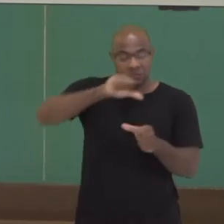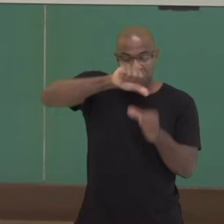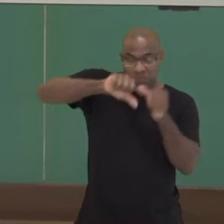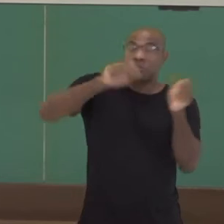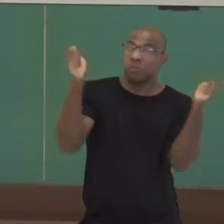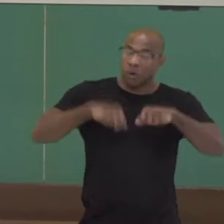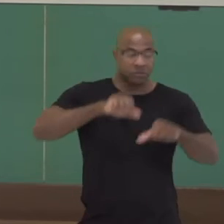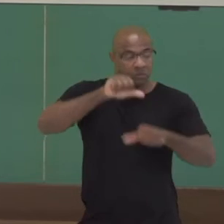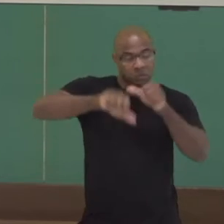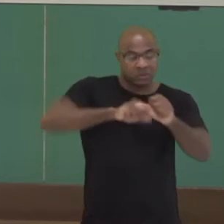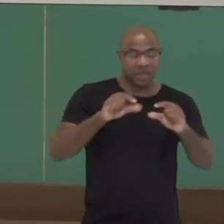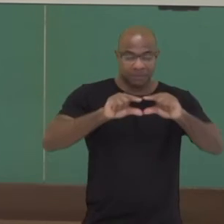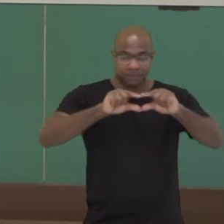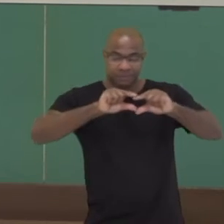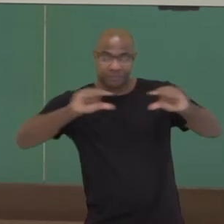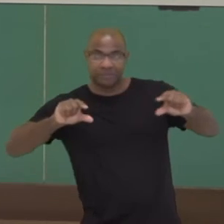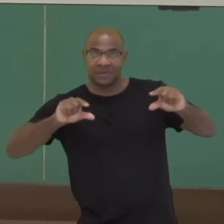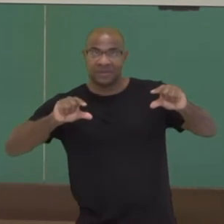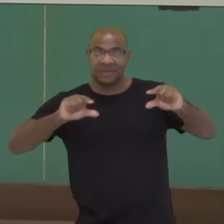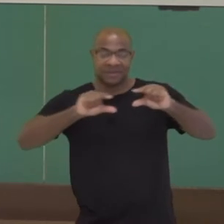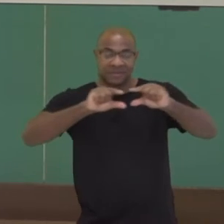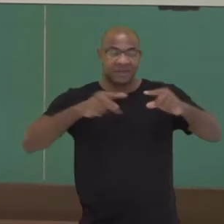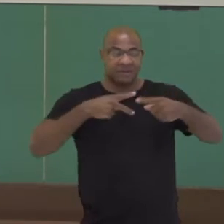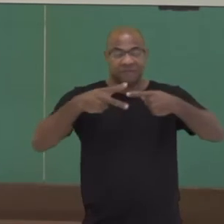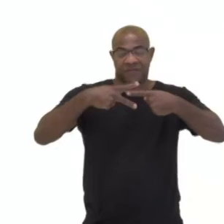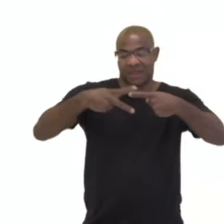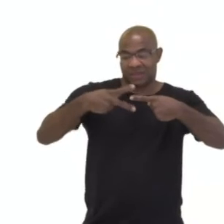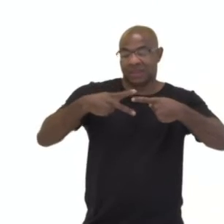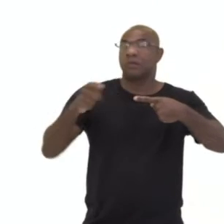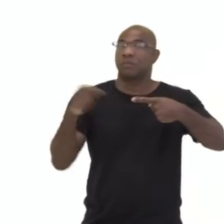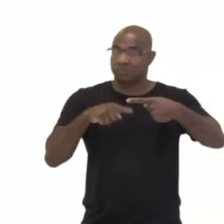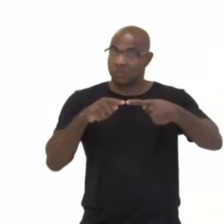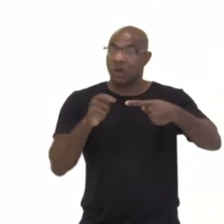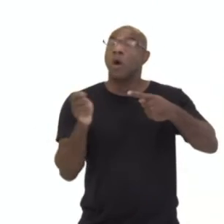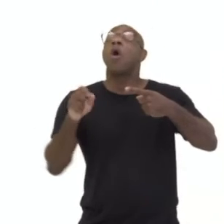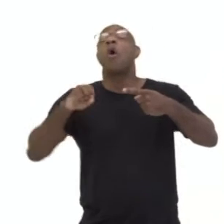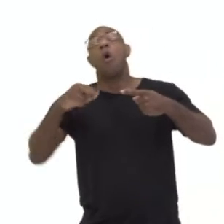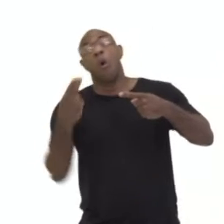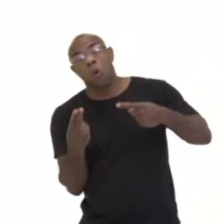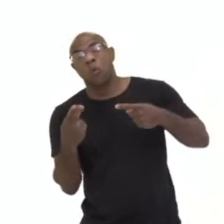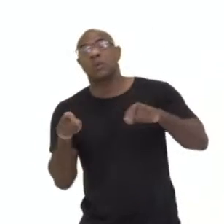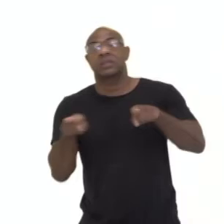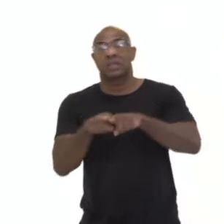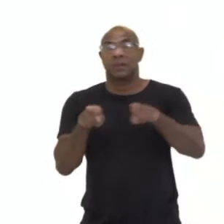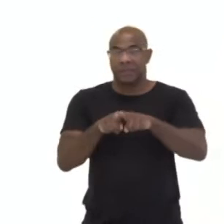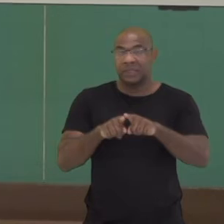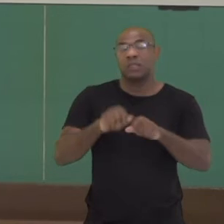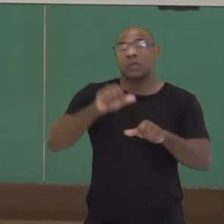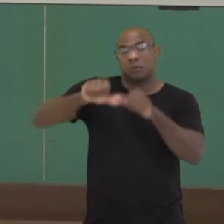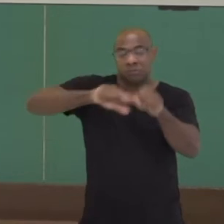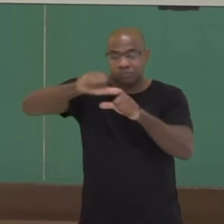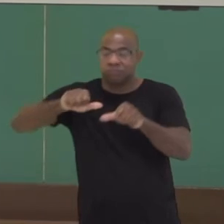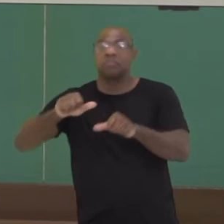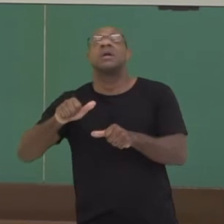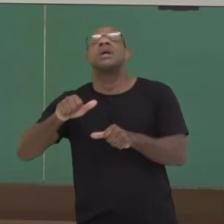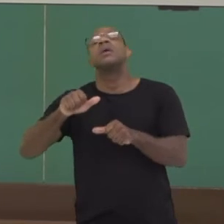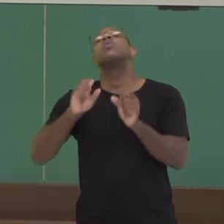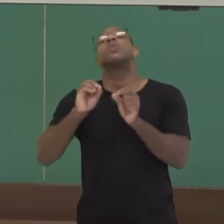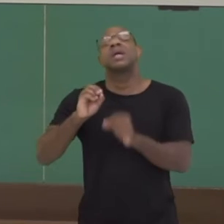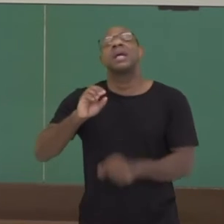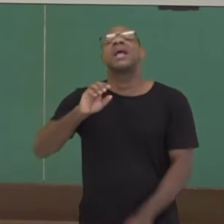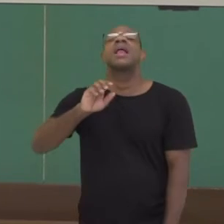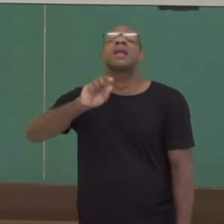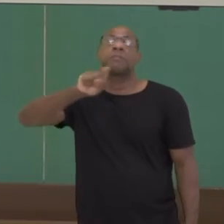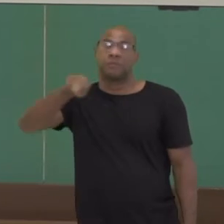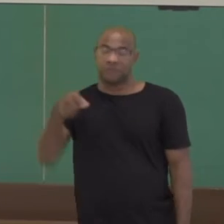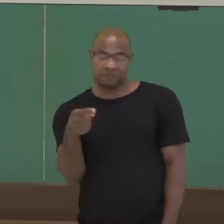esses termos em fração ou transformar todos esses termos na forma decimal, ok? Resultado